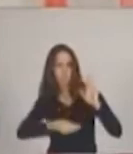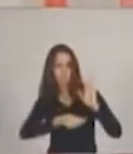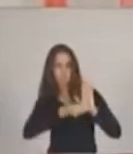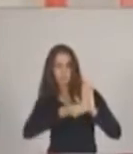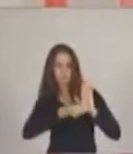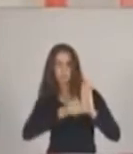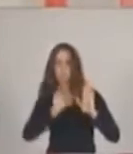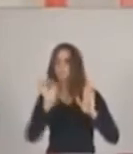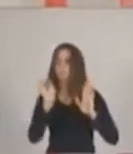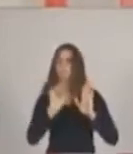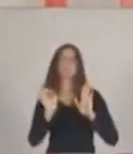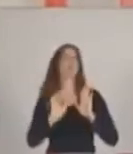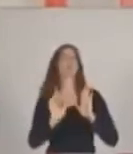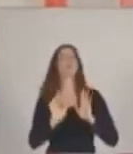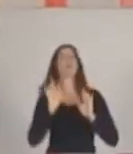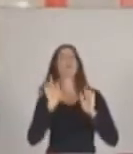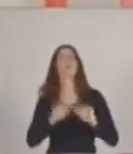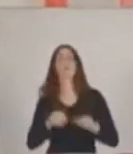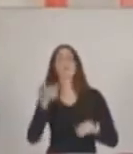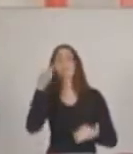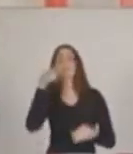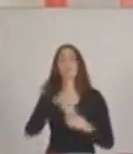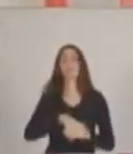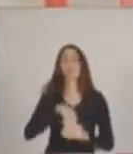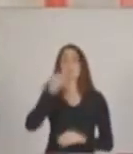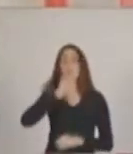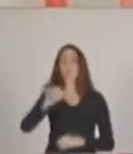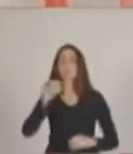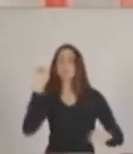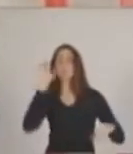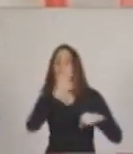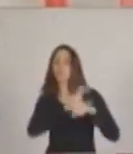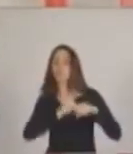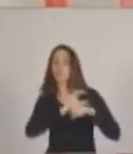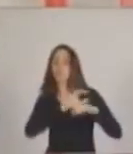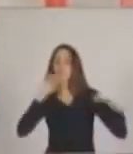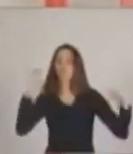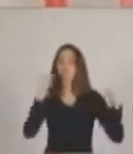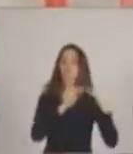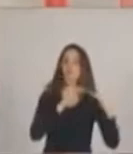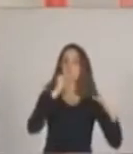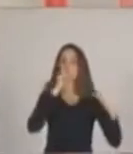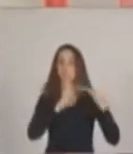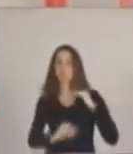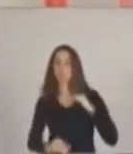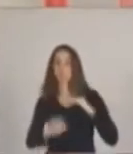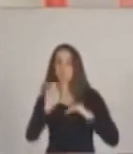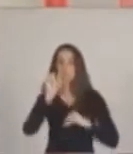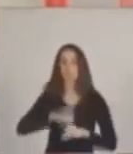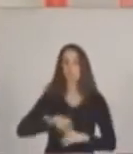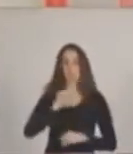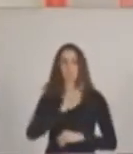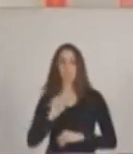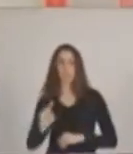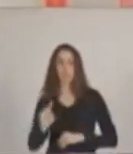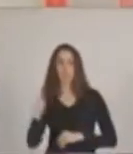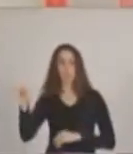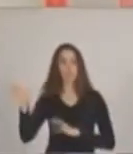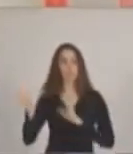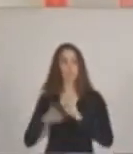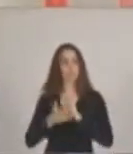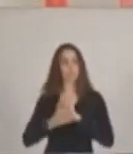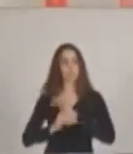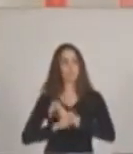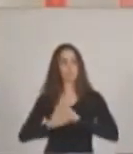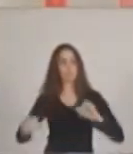ao voto dele, mas que é apenas na constitucionalidade ou não. E ele declarou que a matéria é constitucional. Então, é nisso